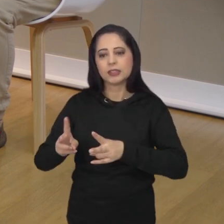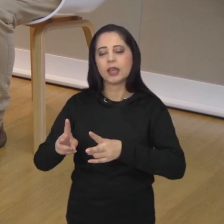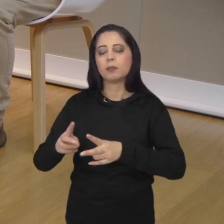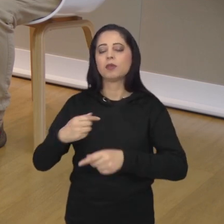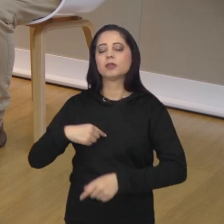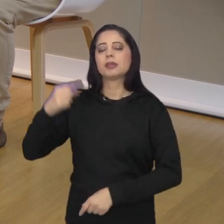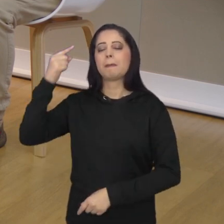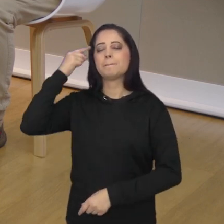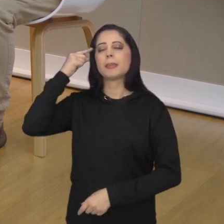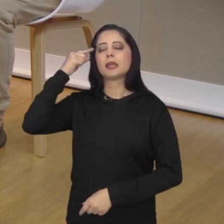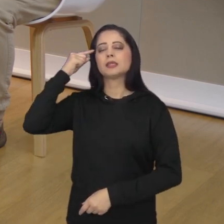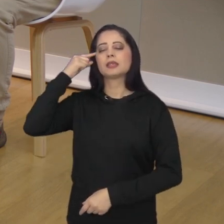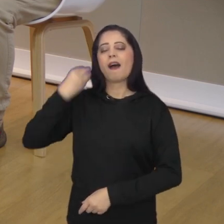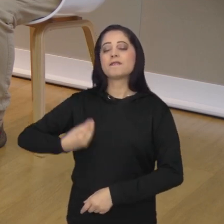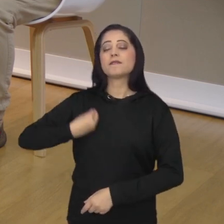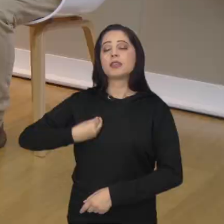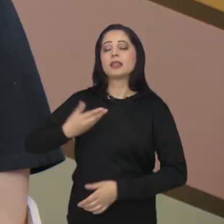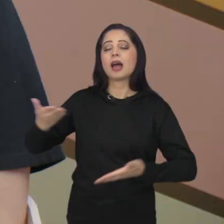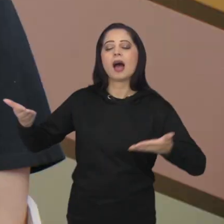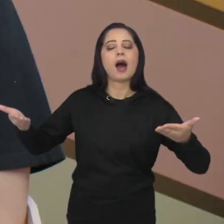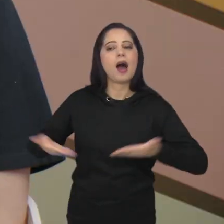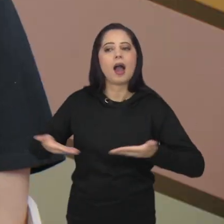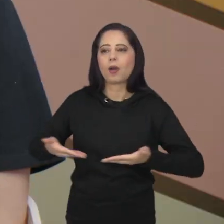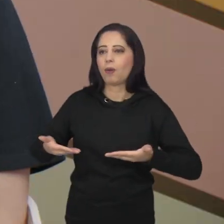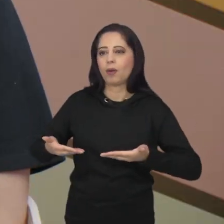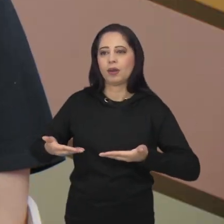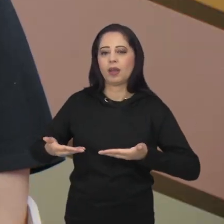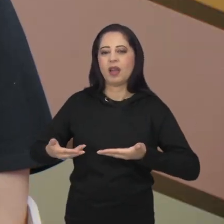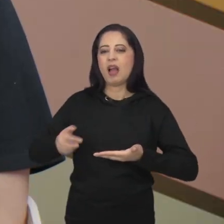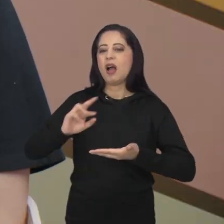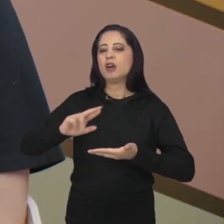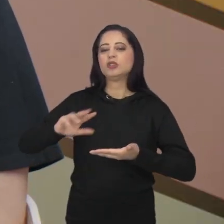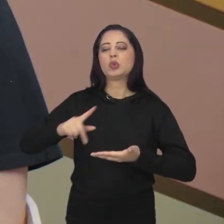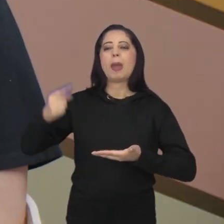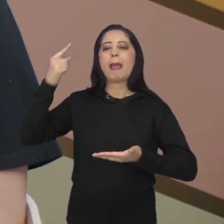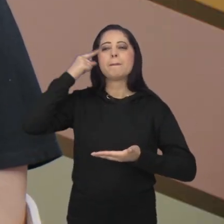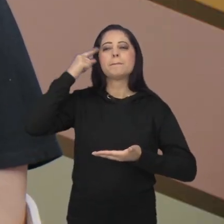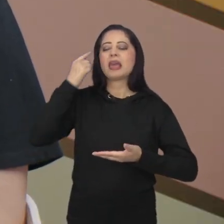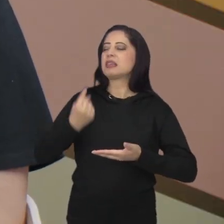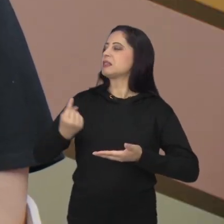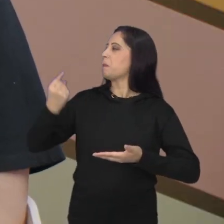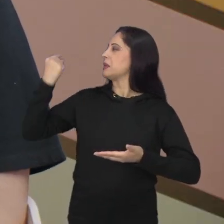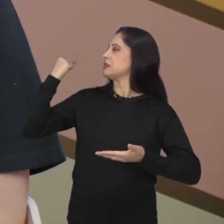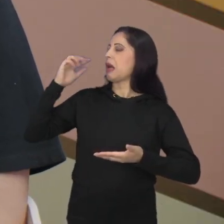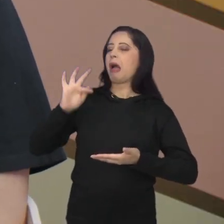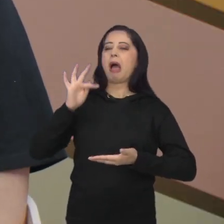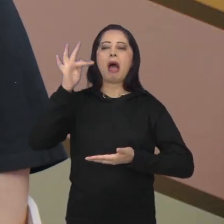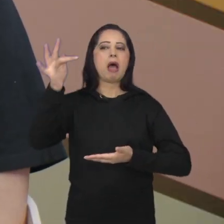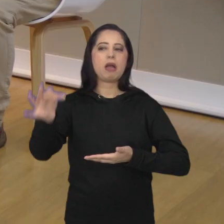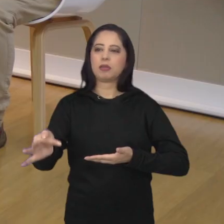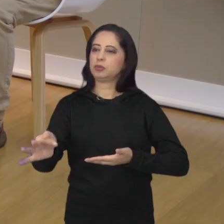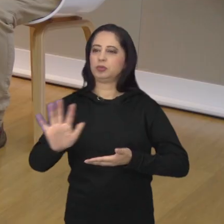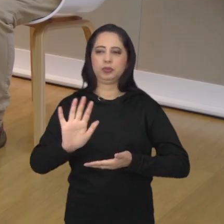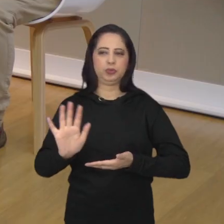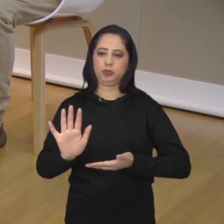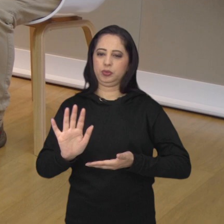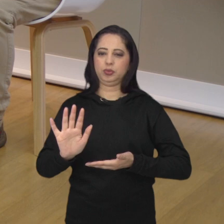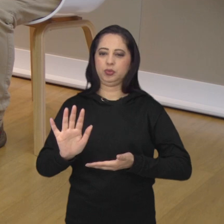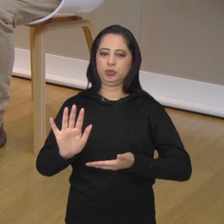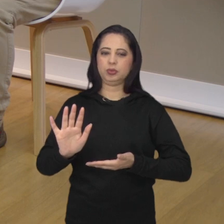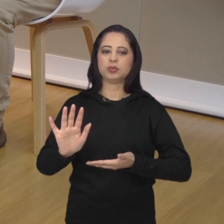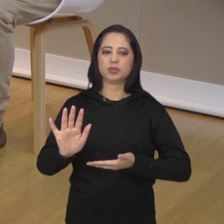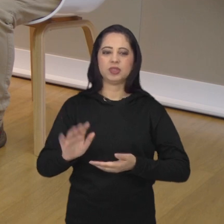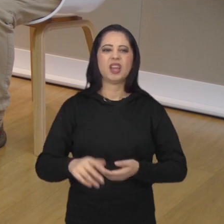no aqui e agora, porque muita coisa está relacionada às nossas fantasias, às coisas que não